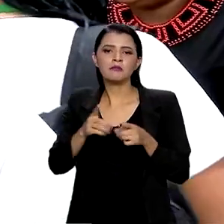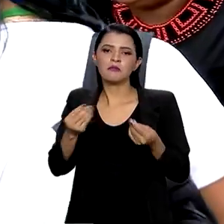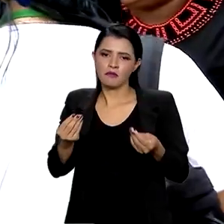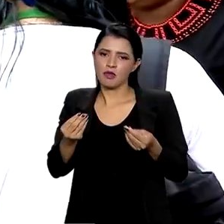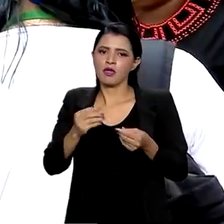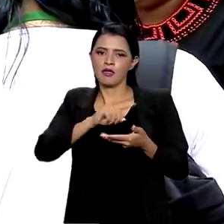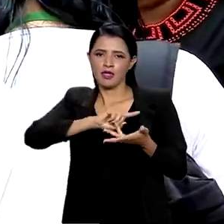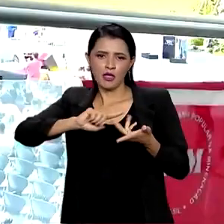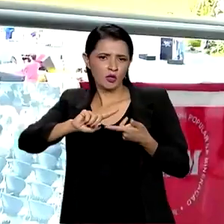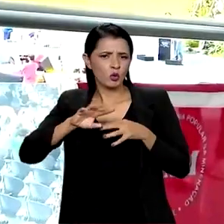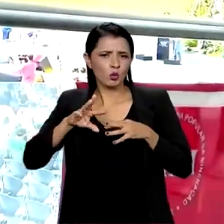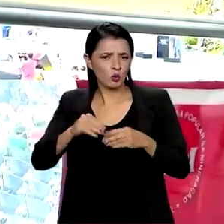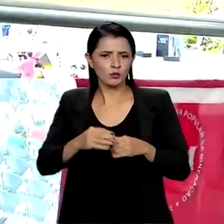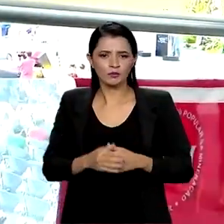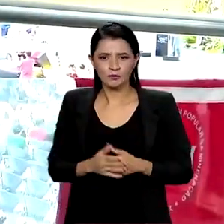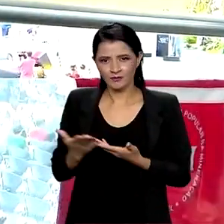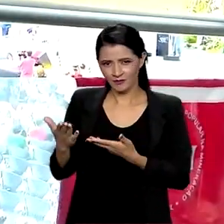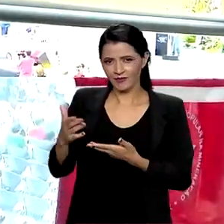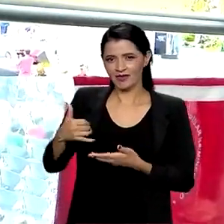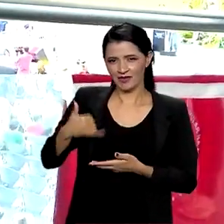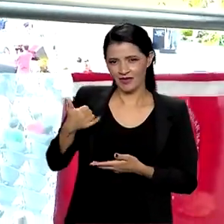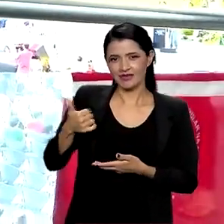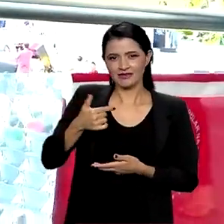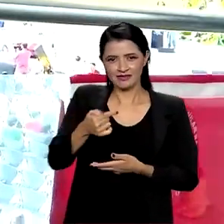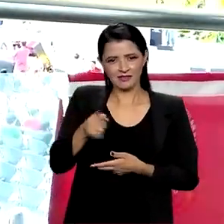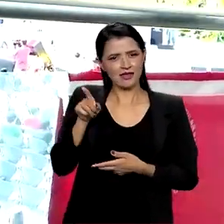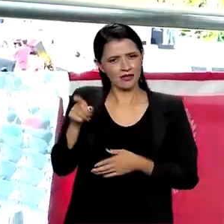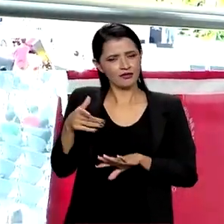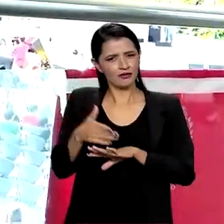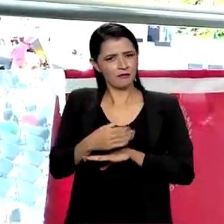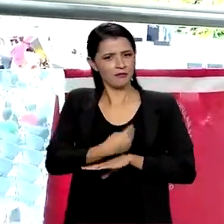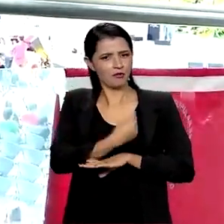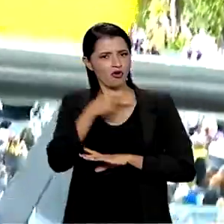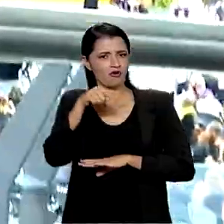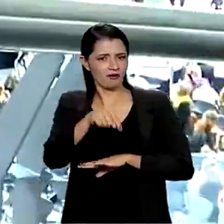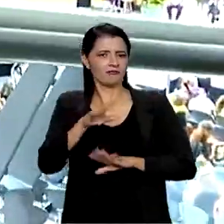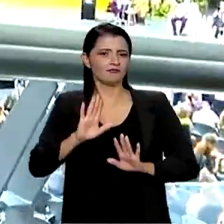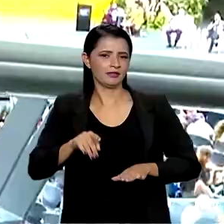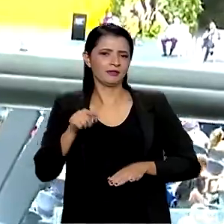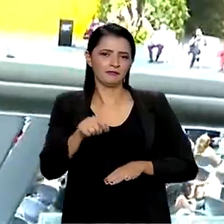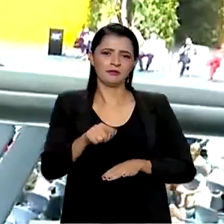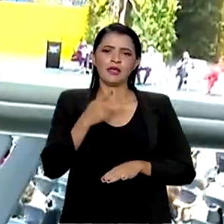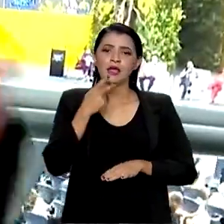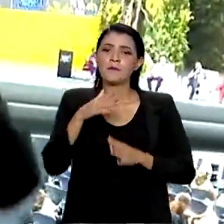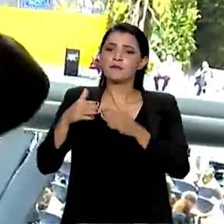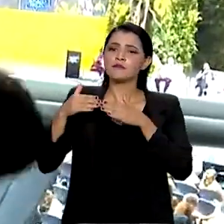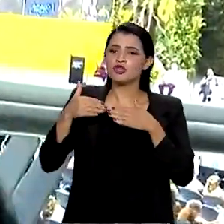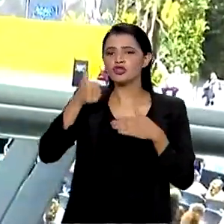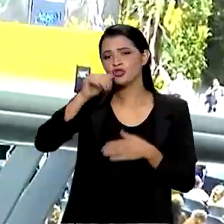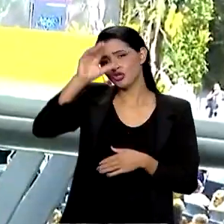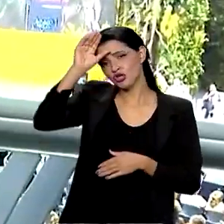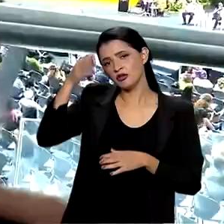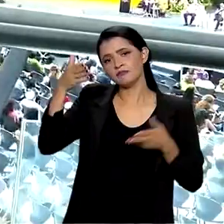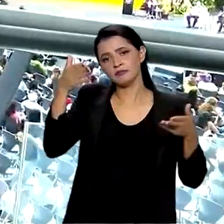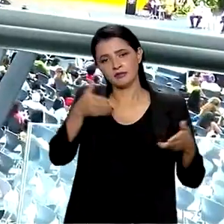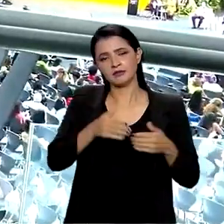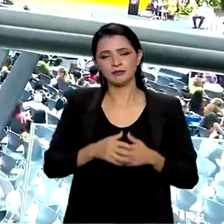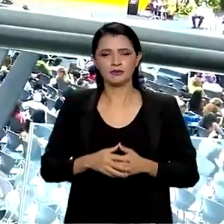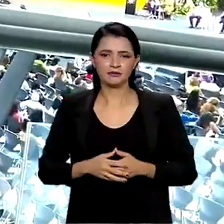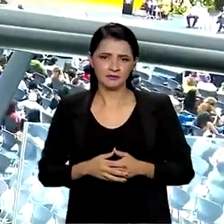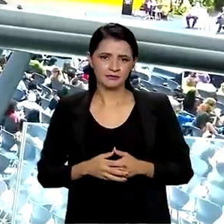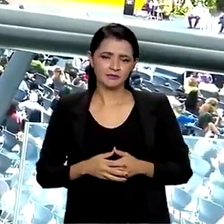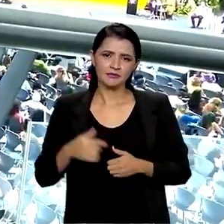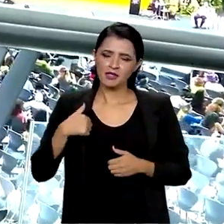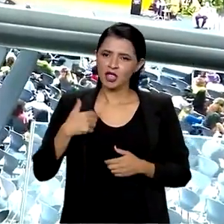e tudo mais assim. A Laiana, de apenas 7 anos, mora em Belém mesmo e pediu para a tia para participar. Eu que